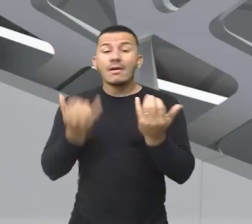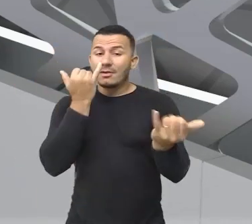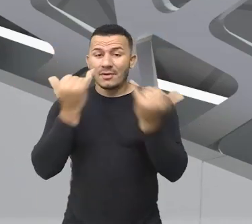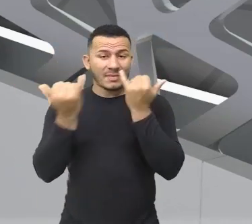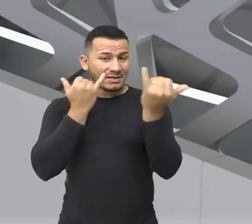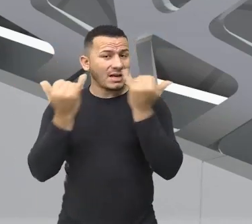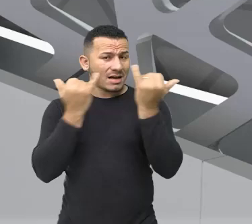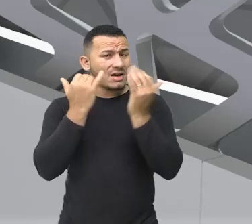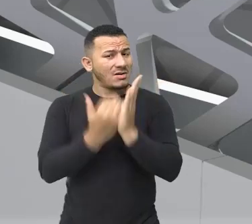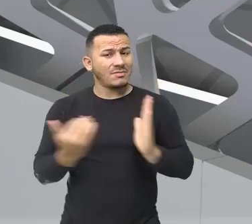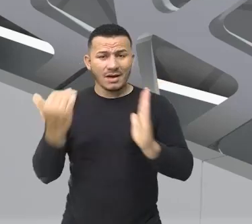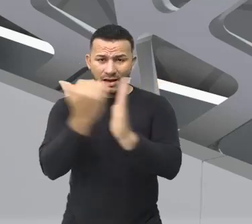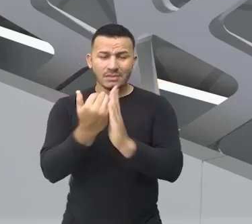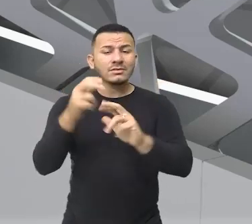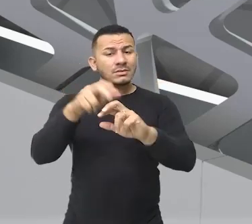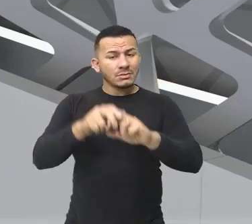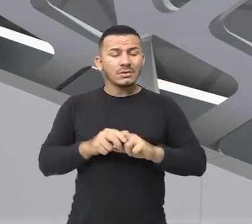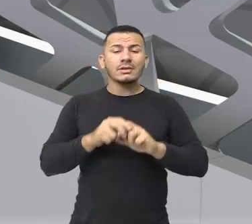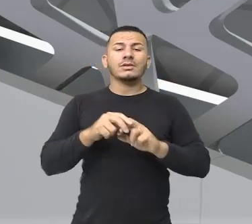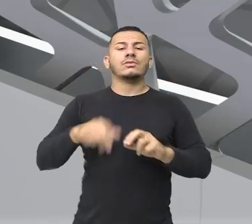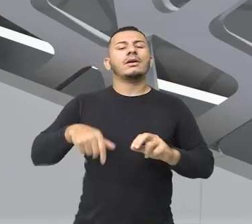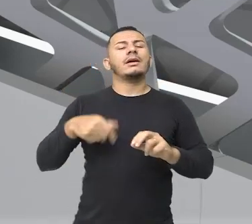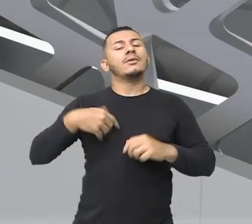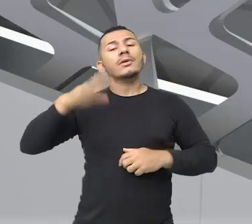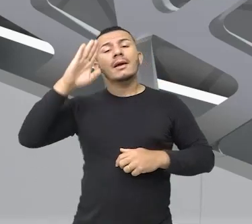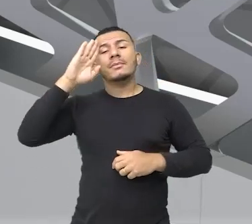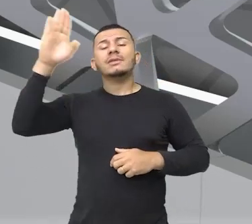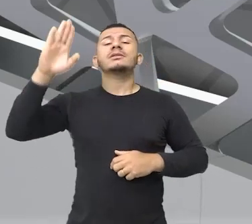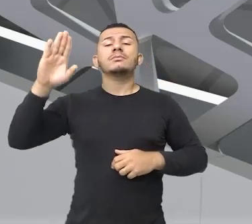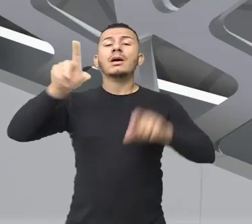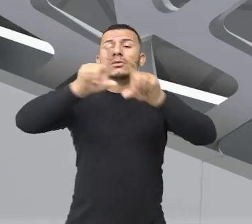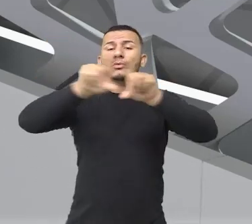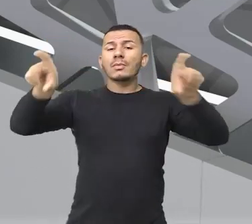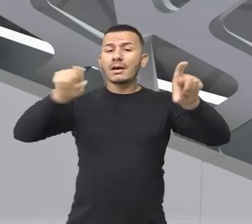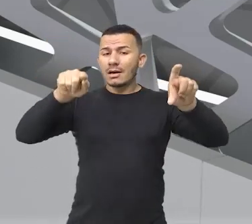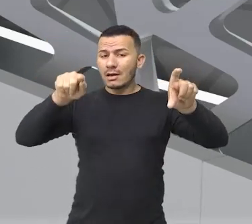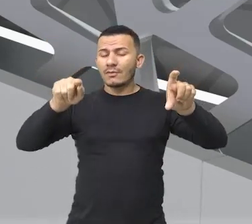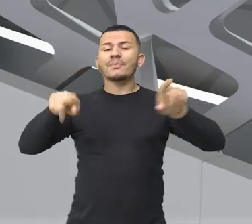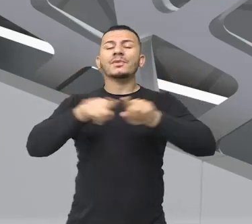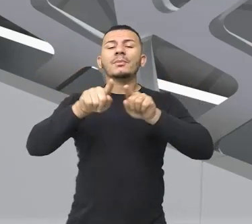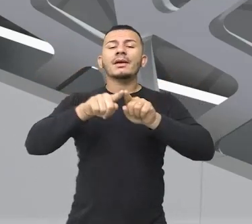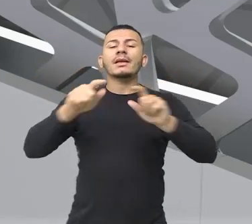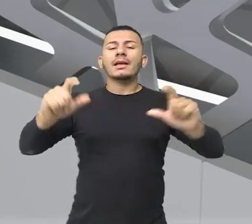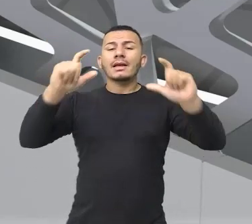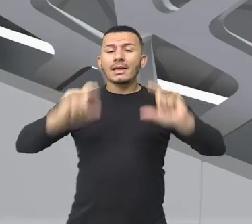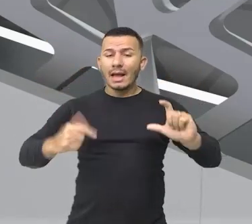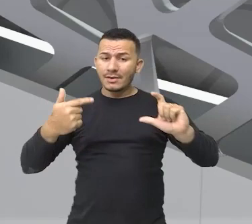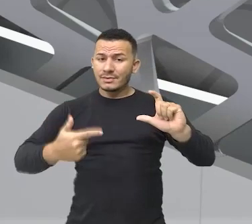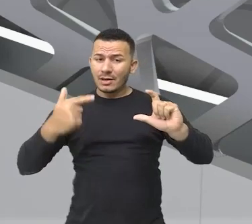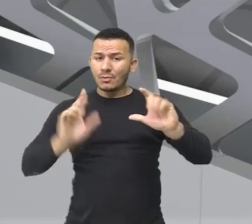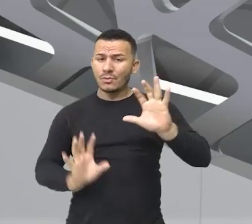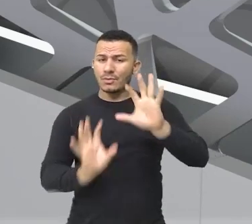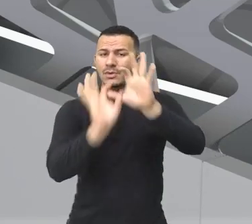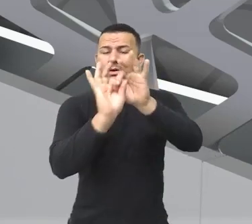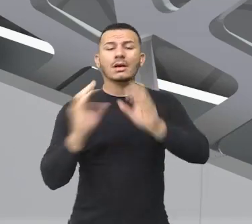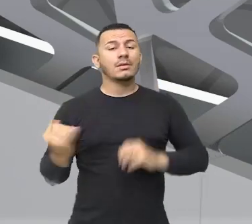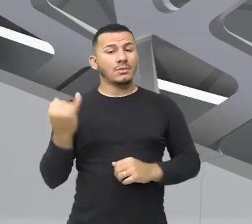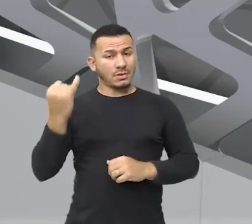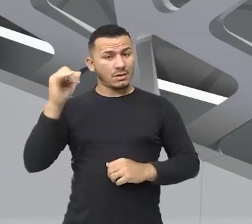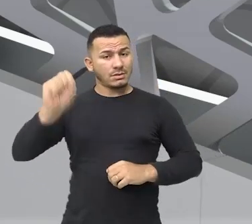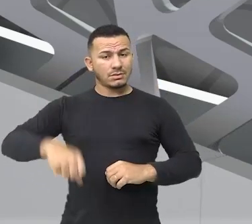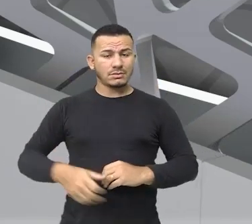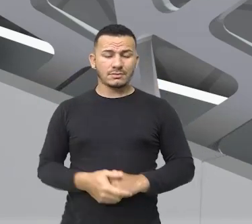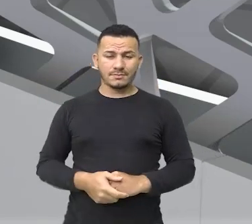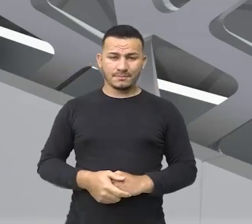Então, por isso que aquela ideia do que é principal no parágrafo e do que é secundário é importante. A gente vai,